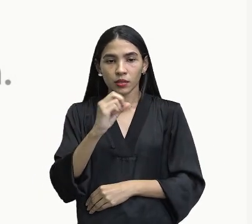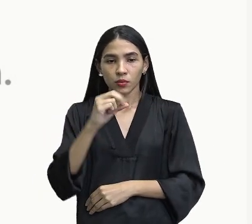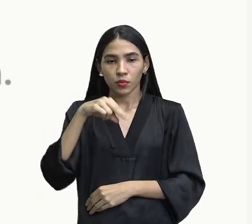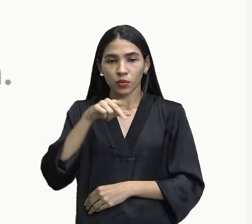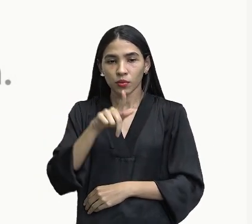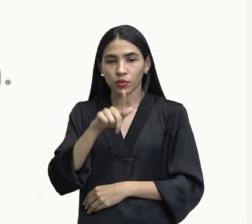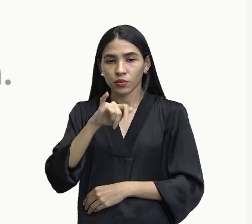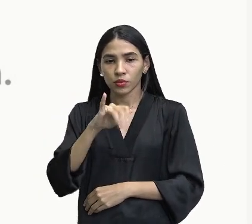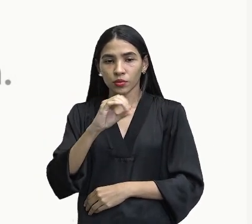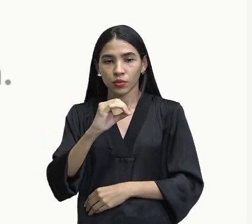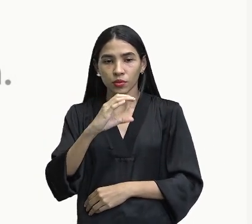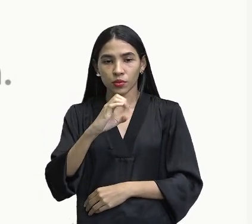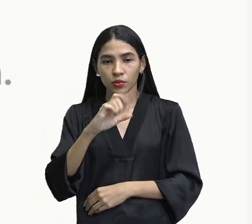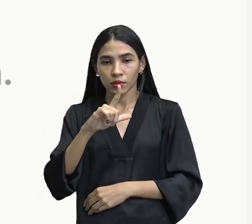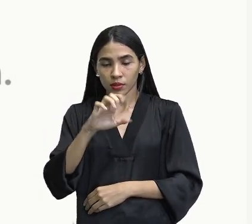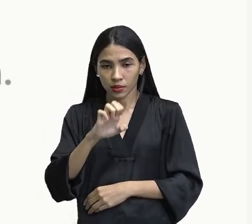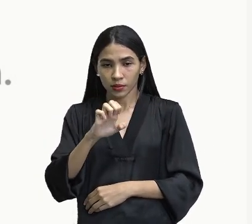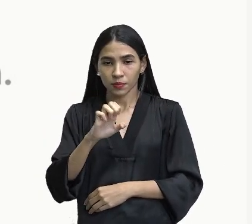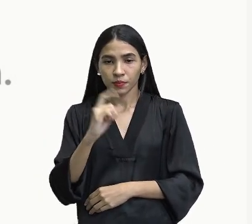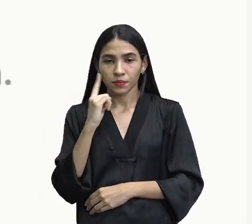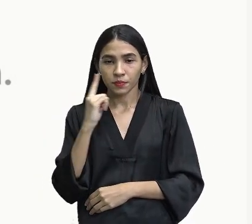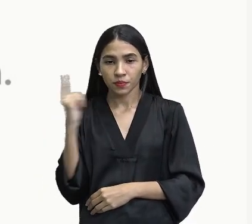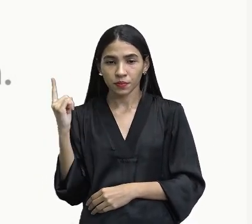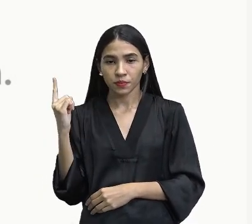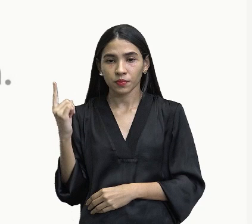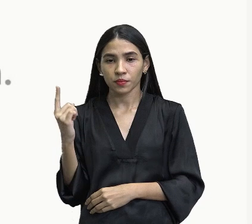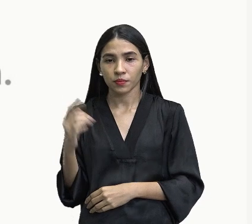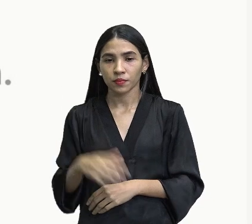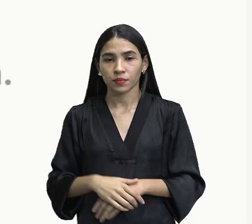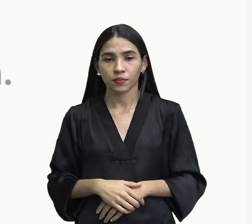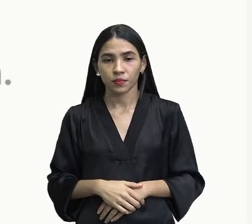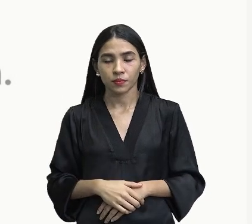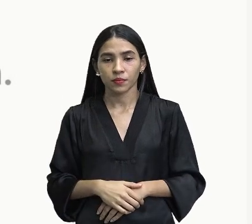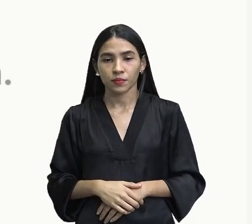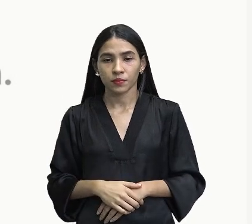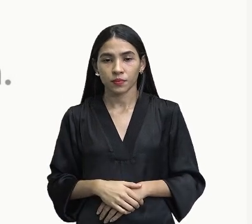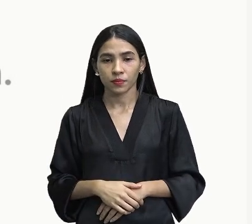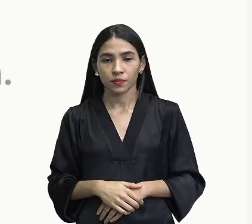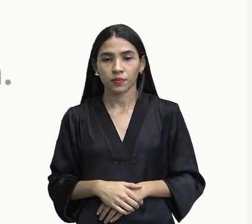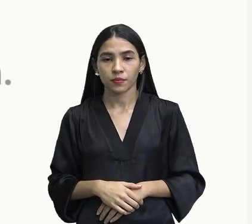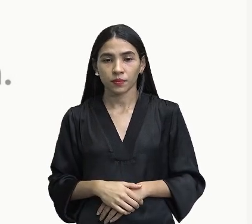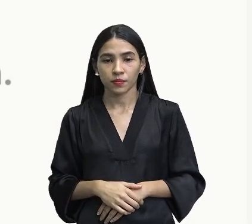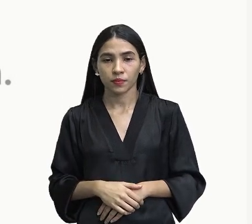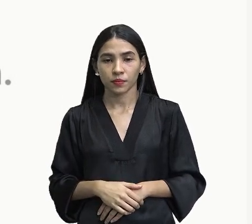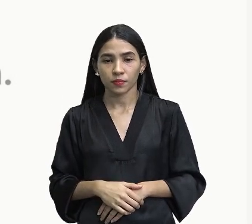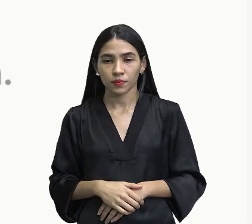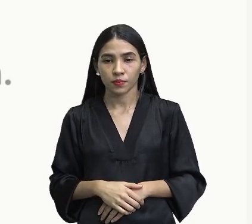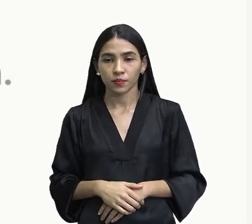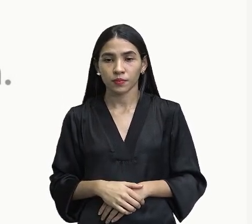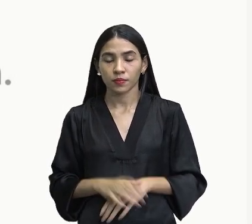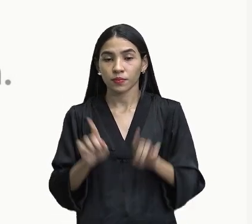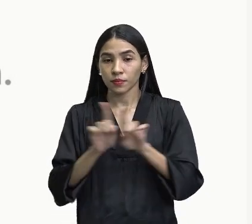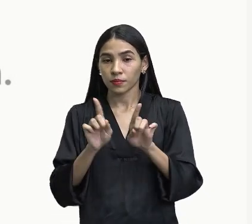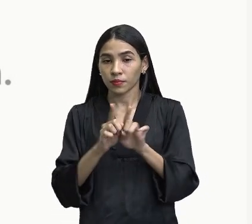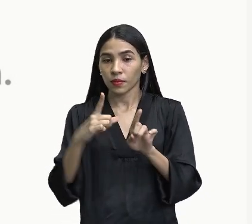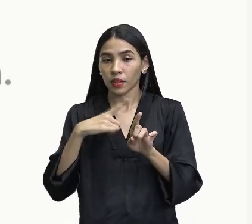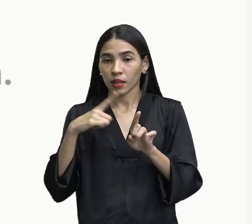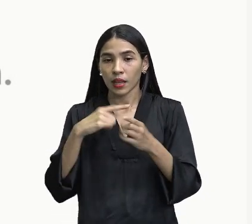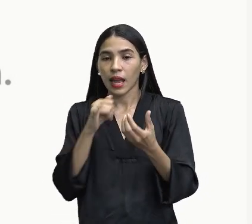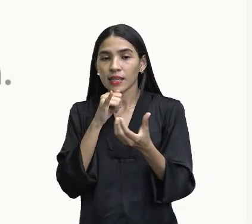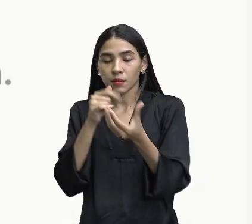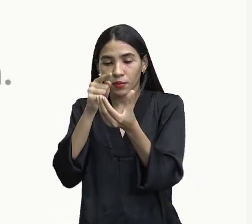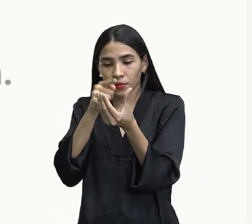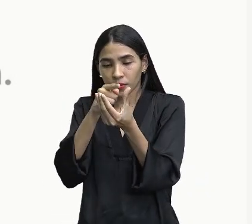espongiocele, olha o trava-línguas aí, na extremidade oposta à base do seu corpo. E tem também uma